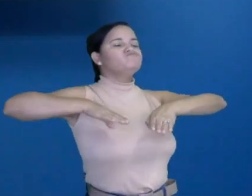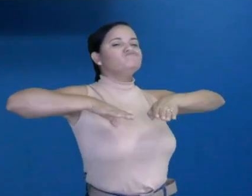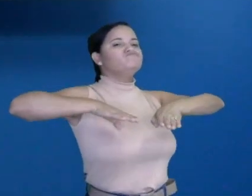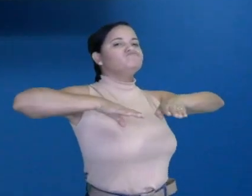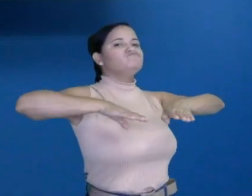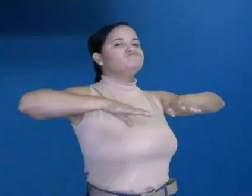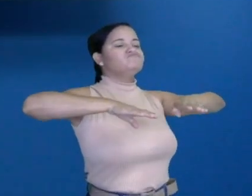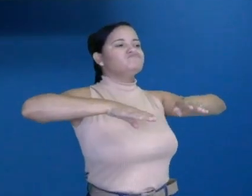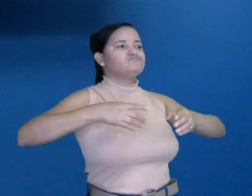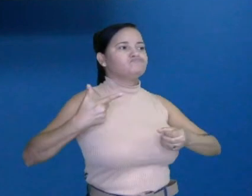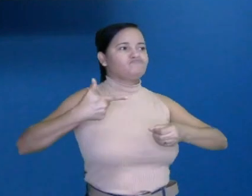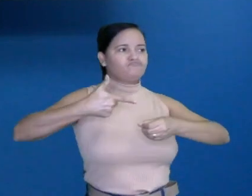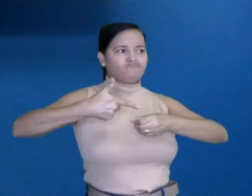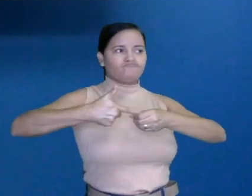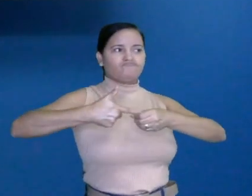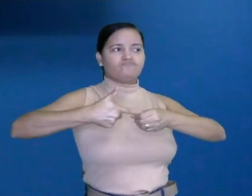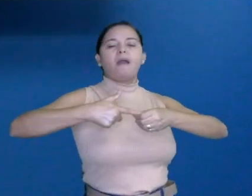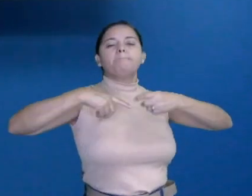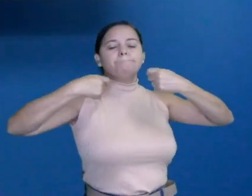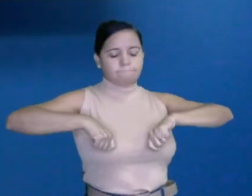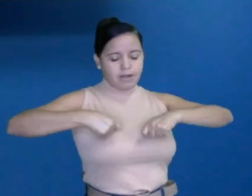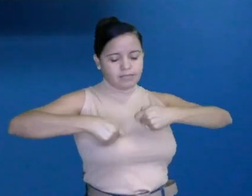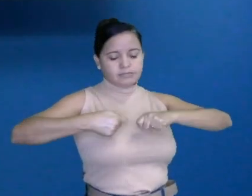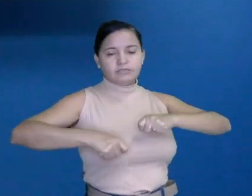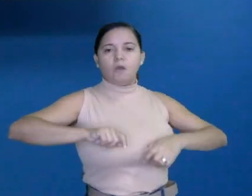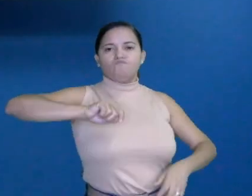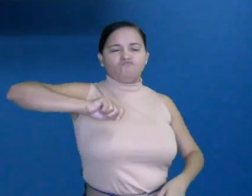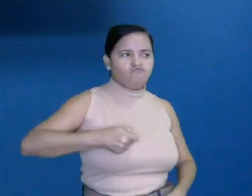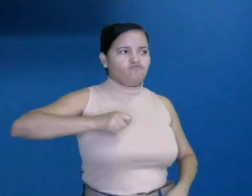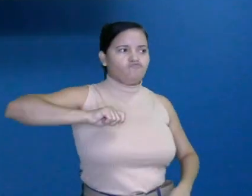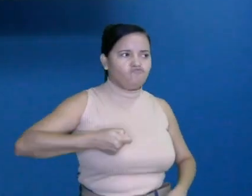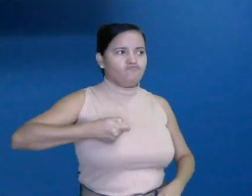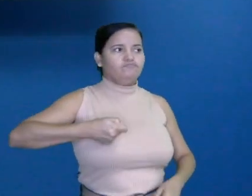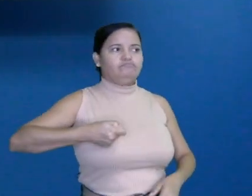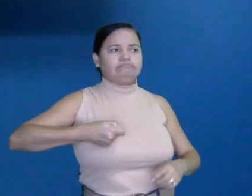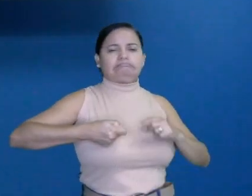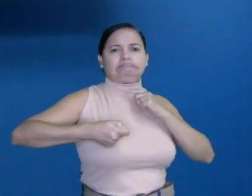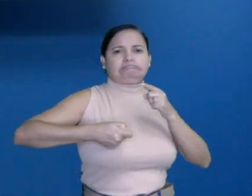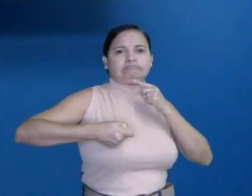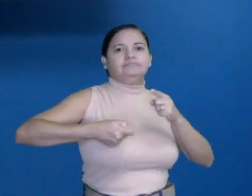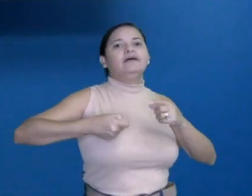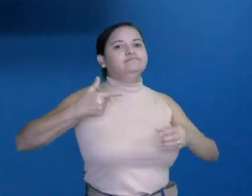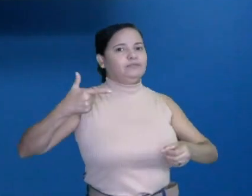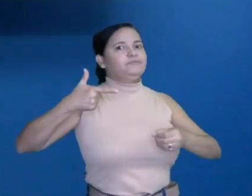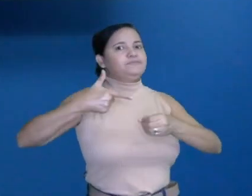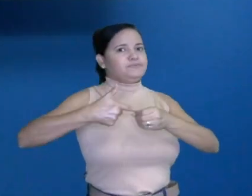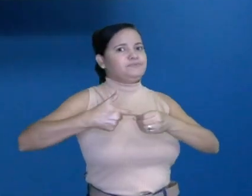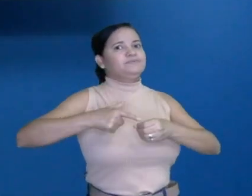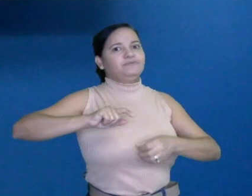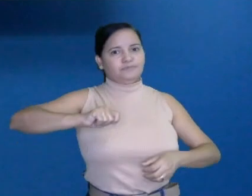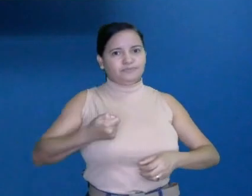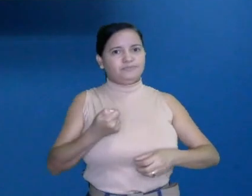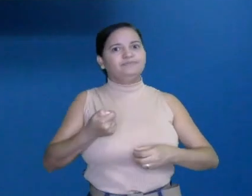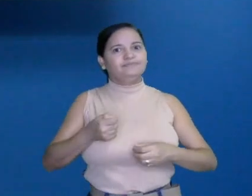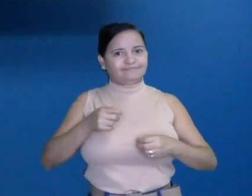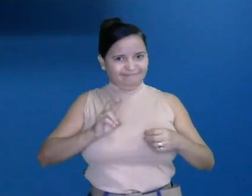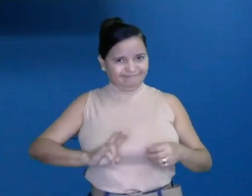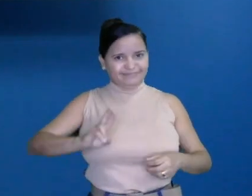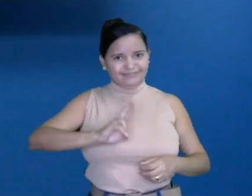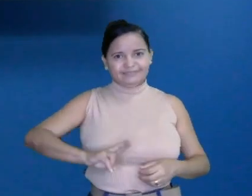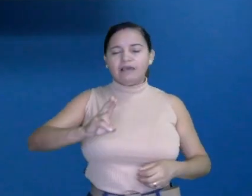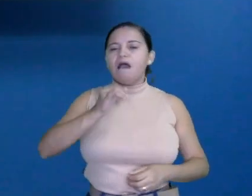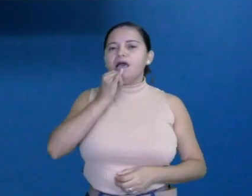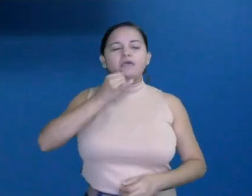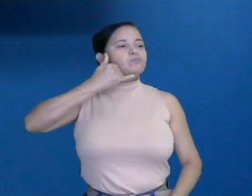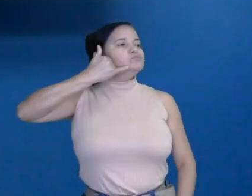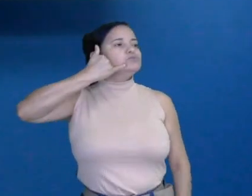ou o álcool, ele vai andar, ele vai funcionar, ele vai ligar? Não, né, gente? E, por exemplo, o nosso celular. Quando a